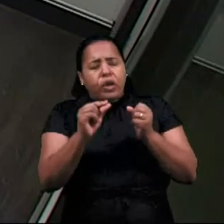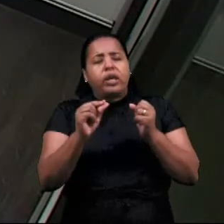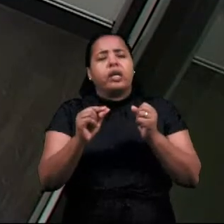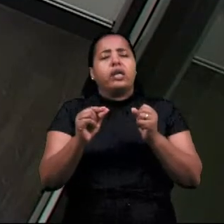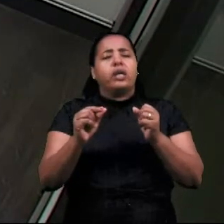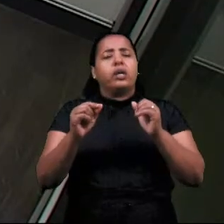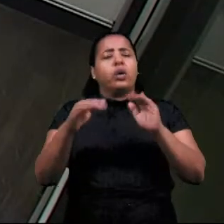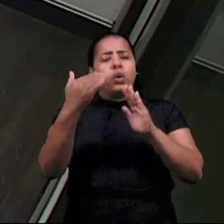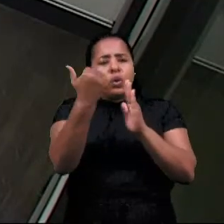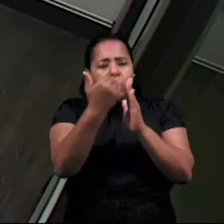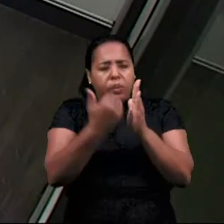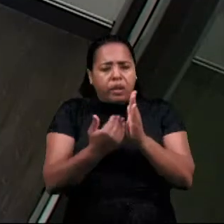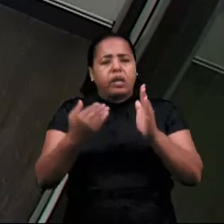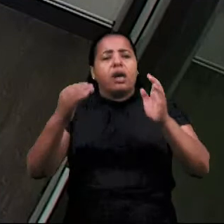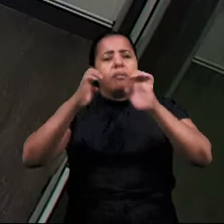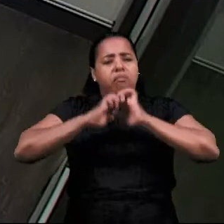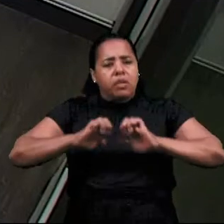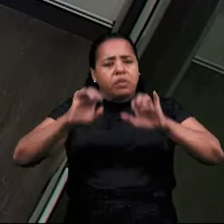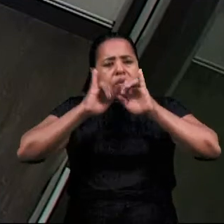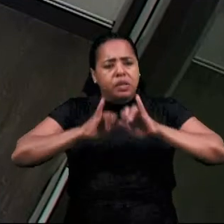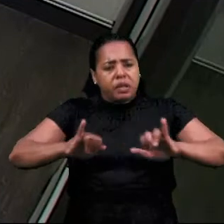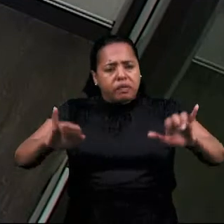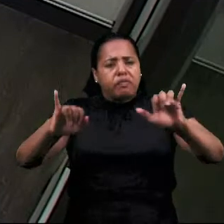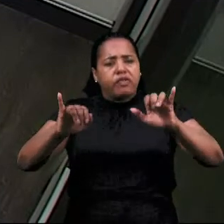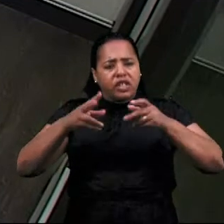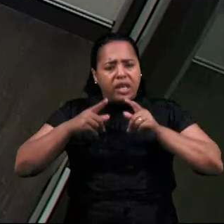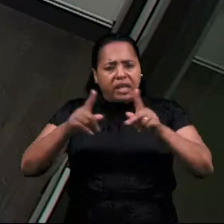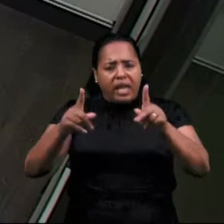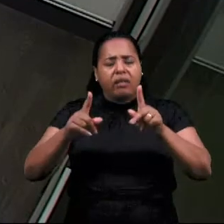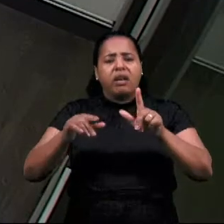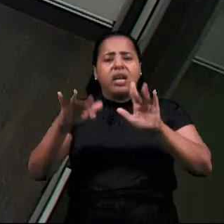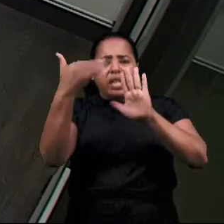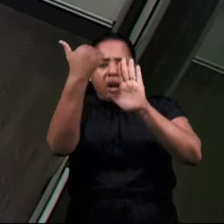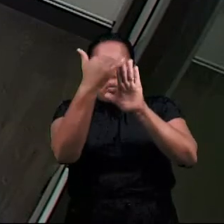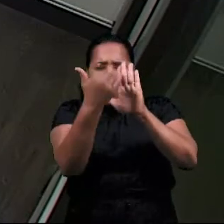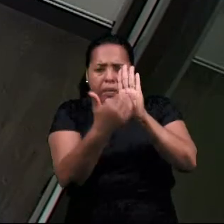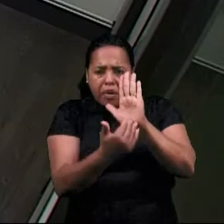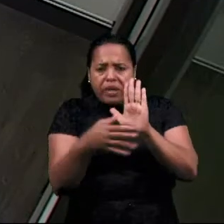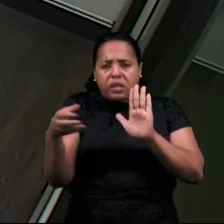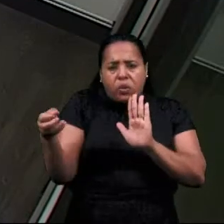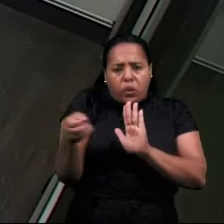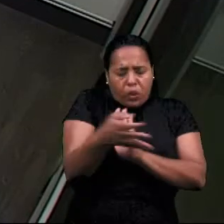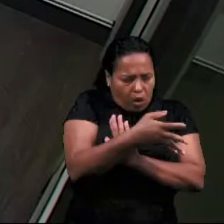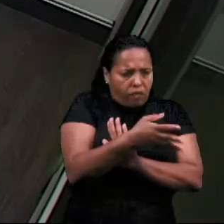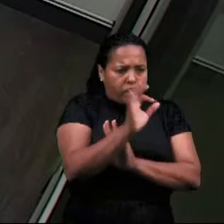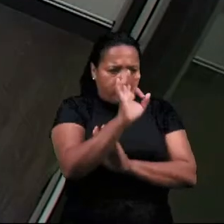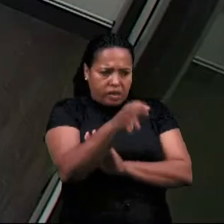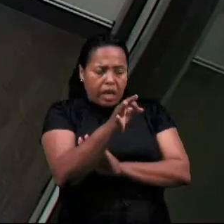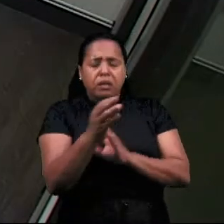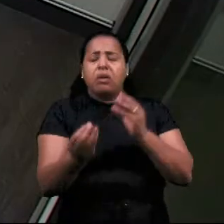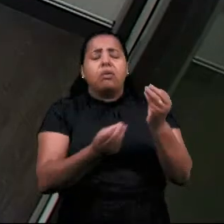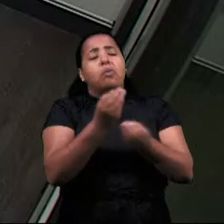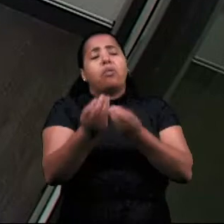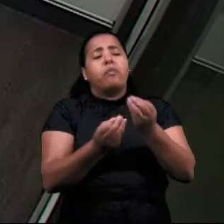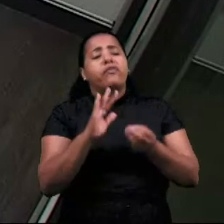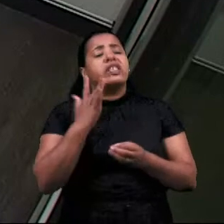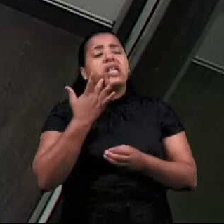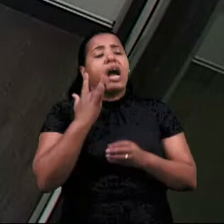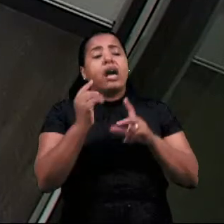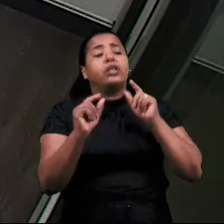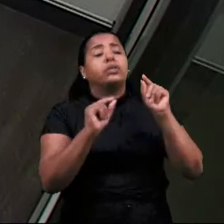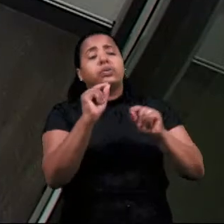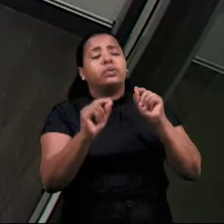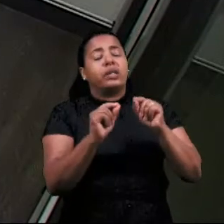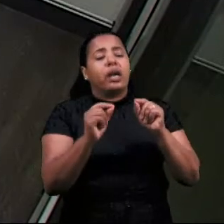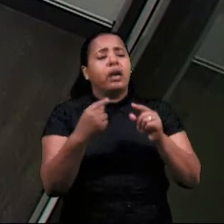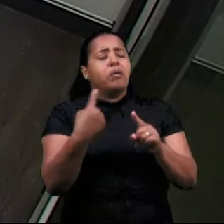formato. A gente está com uma cara nova, né? Claro, trazendo as coisas do Senhor. Mas como é que o senhor tá achando agora? Porque